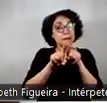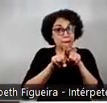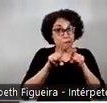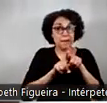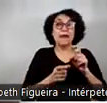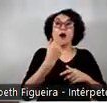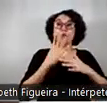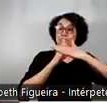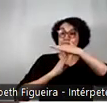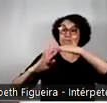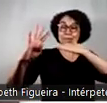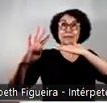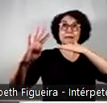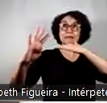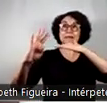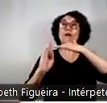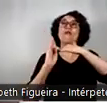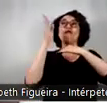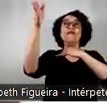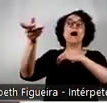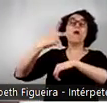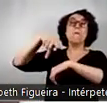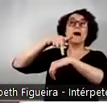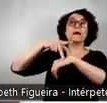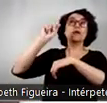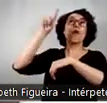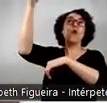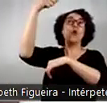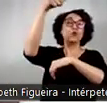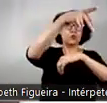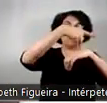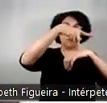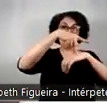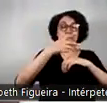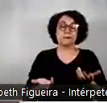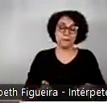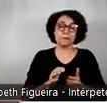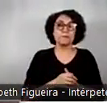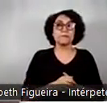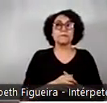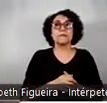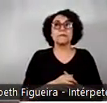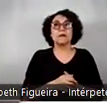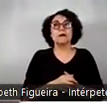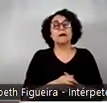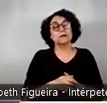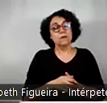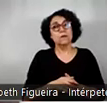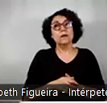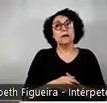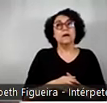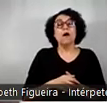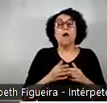do país, né, morar fora do país, e a gente tem também hoje, né, fazendo um recorte para vocês, assim, de